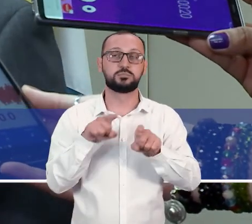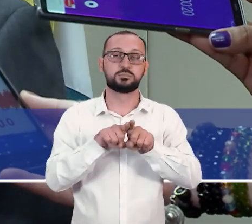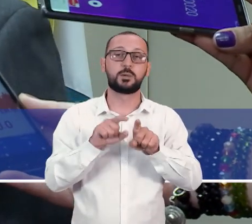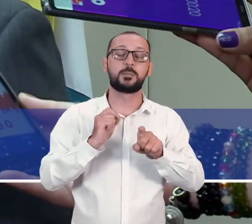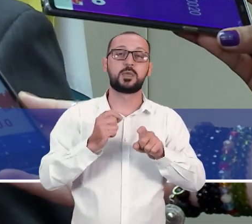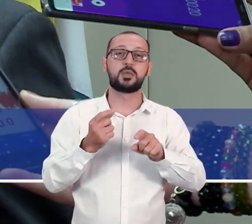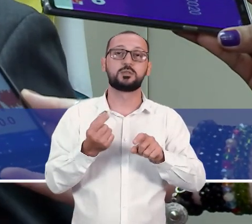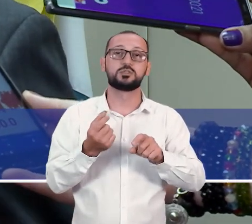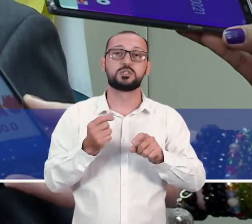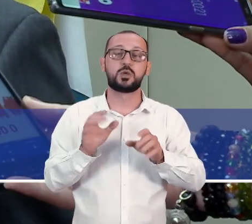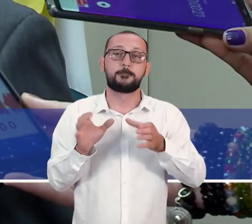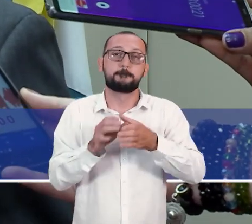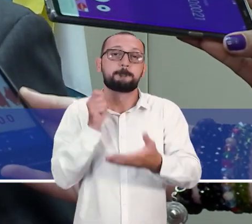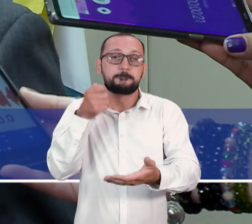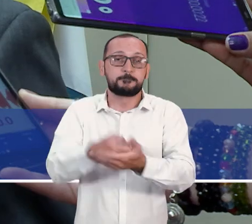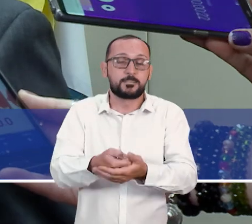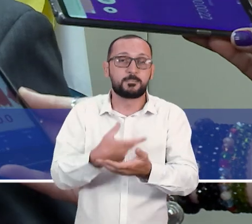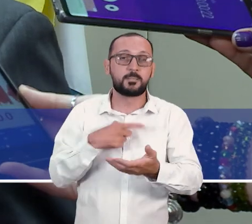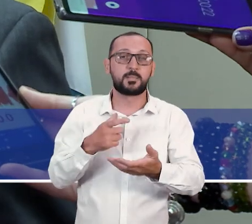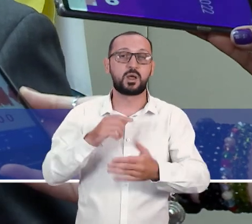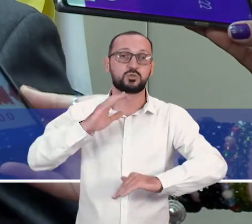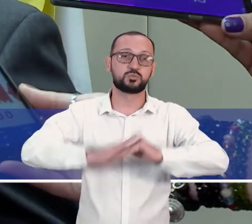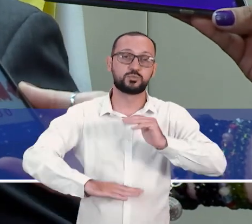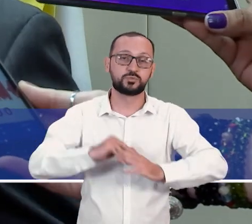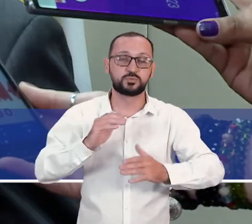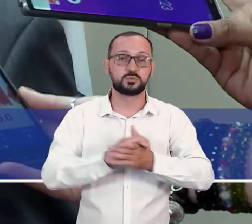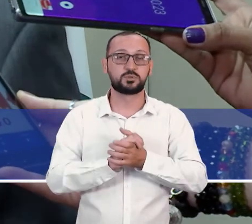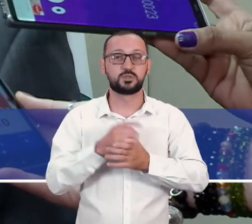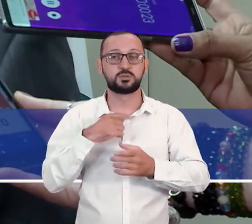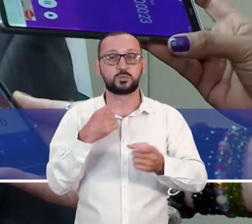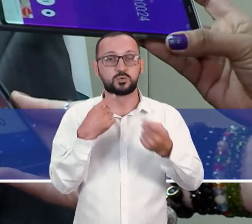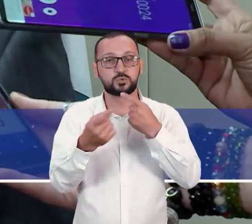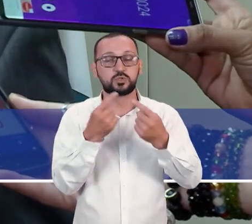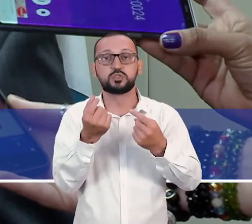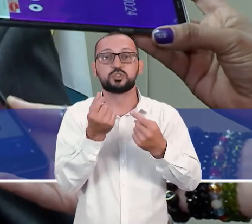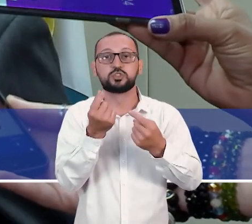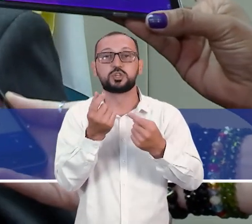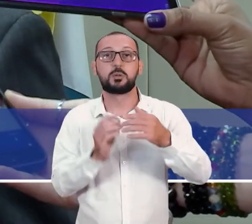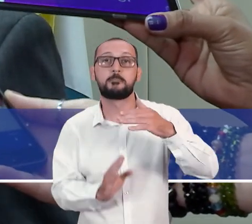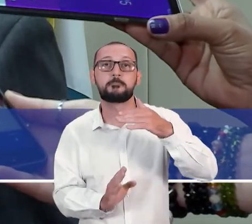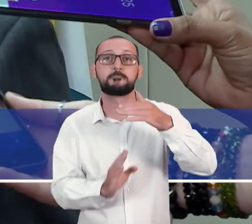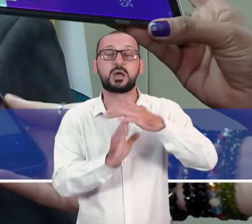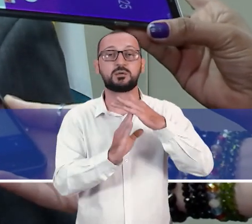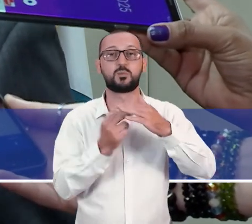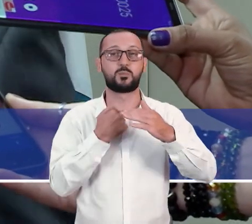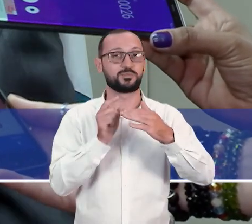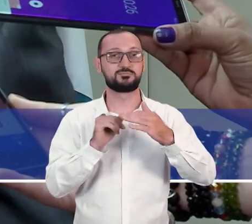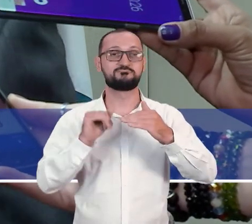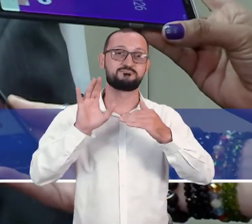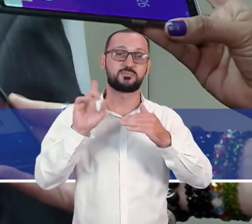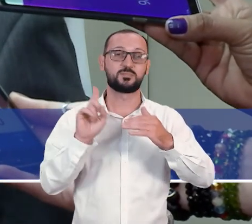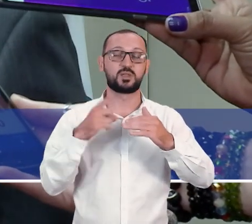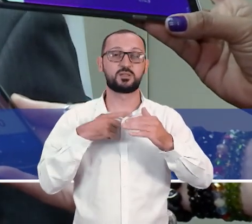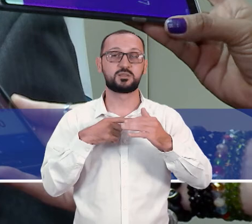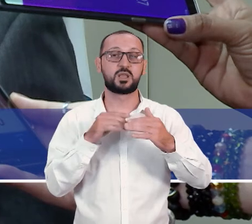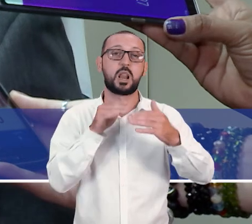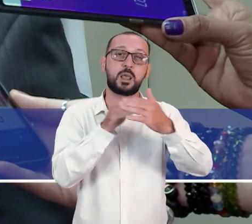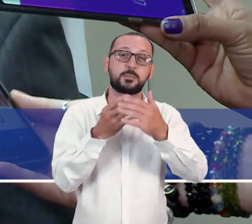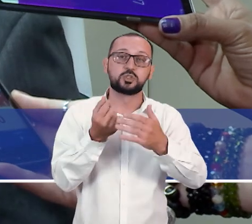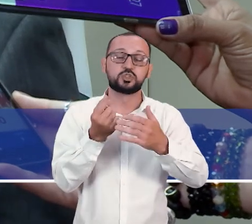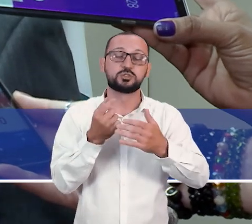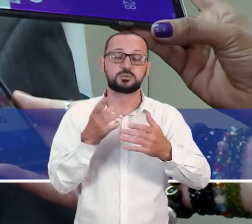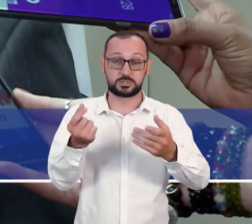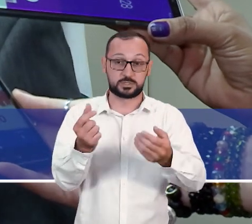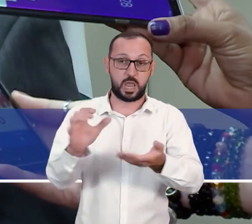principalmente com despesa com pessoal. Nós temos agora toda uma discussão a respeito do teto de gastos, que vem dentro dessa questão